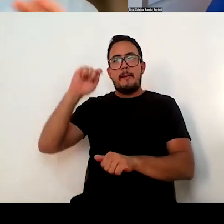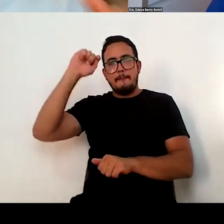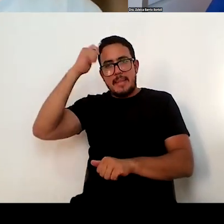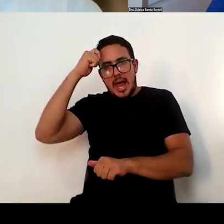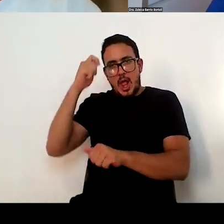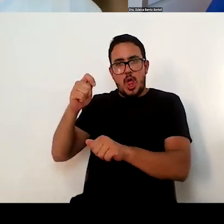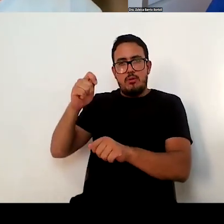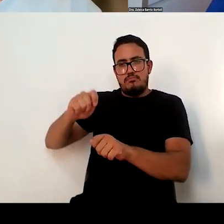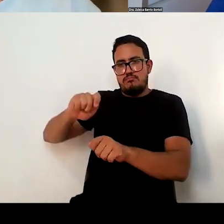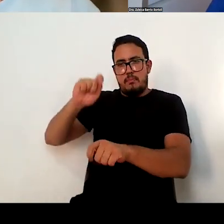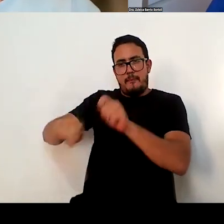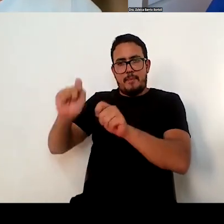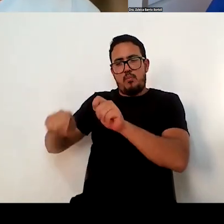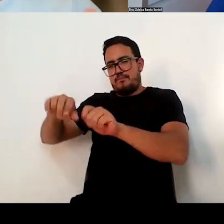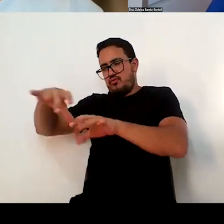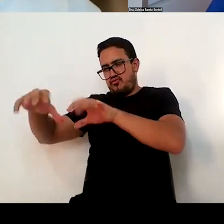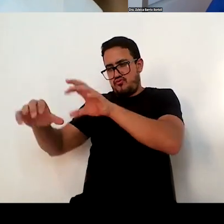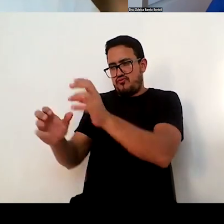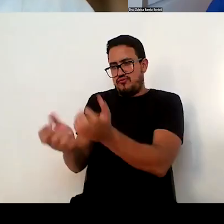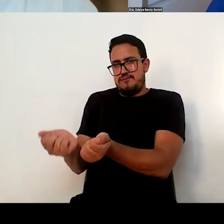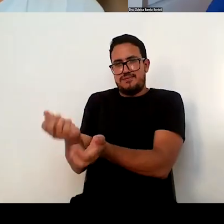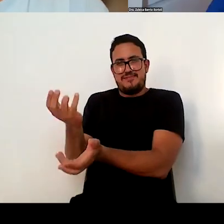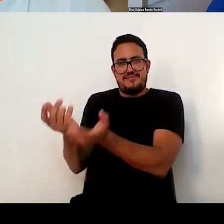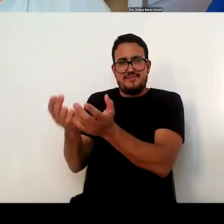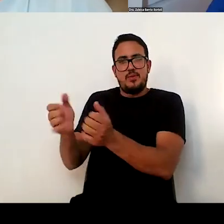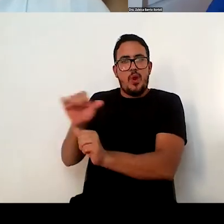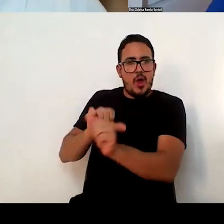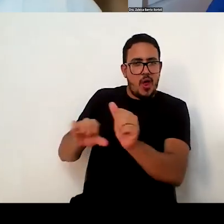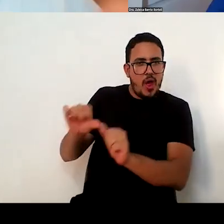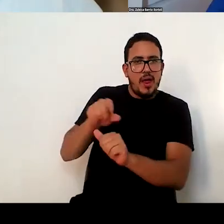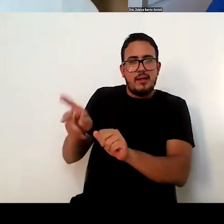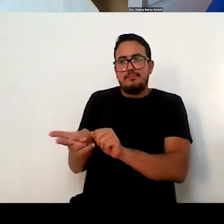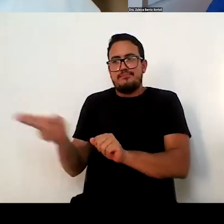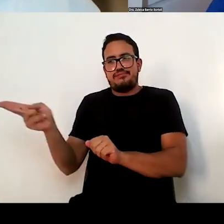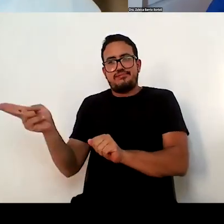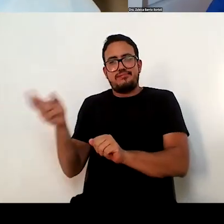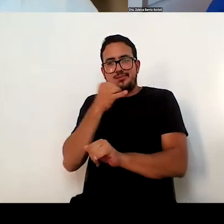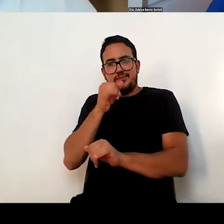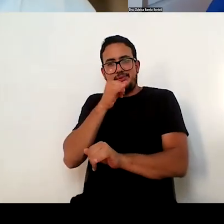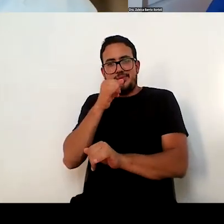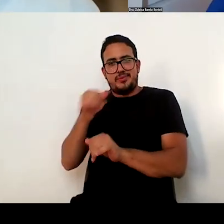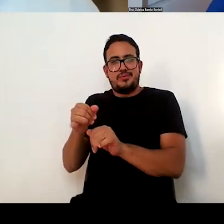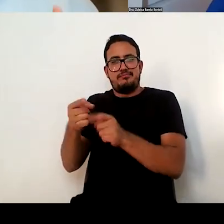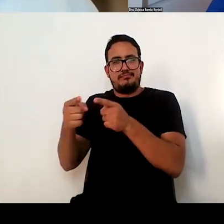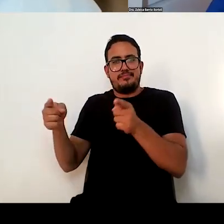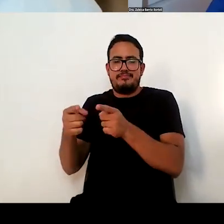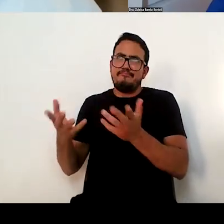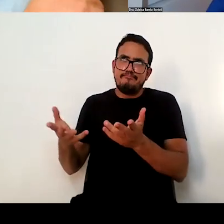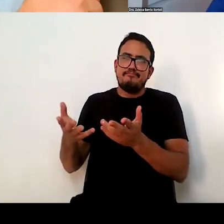talvez poderia comentar um pouco, porque as pessoas perguntam, mas é saudável, então, trocar o carvão pela churrasqueira elétrica,